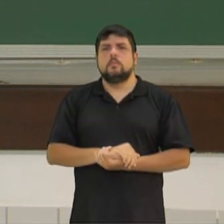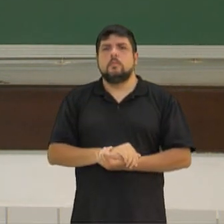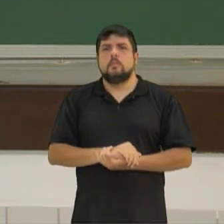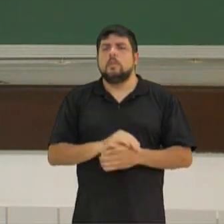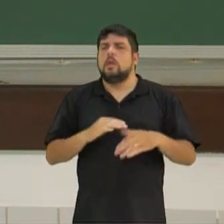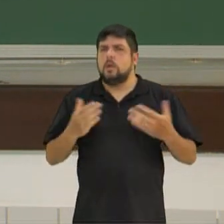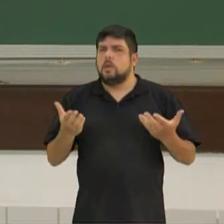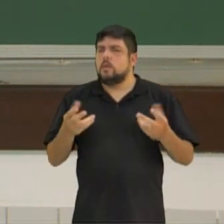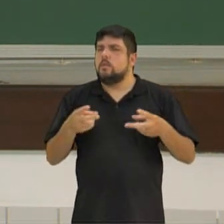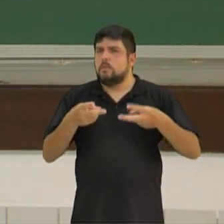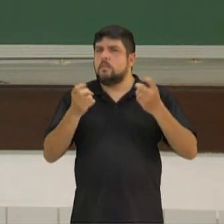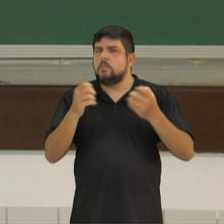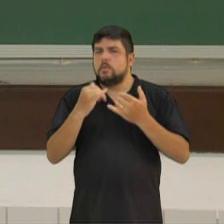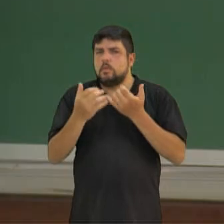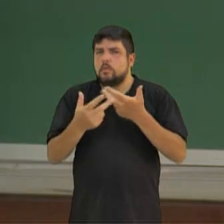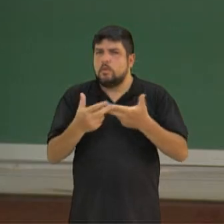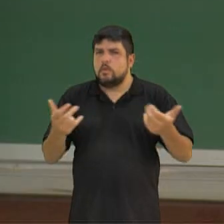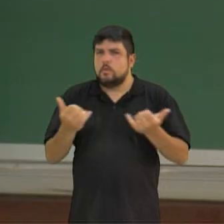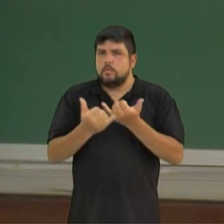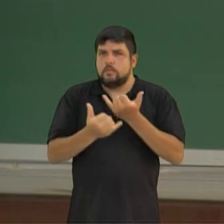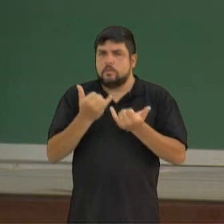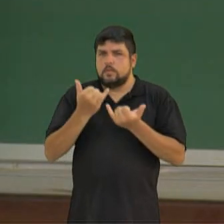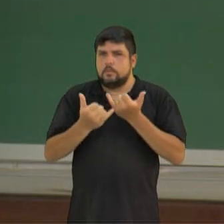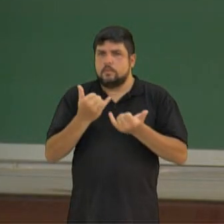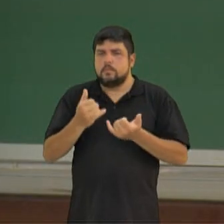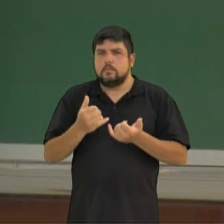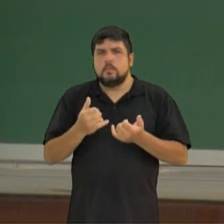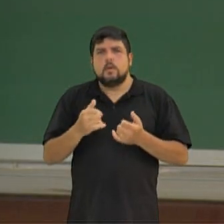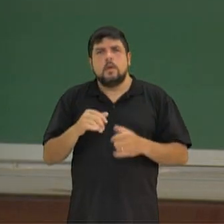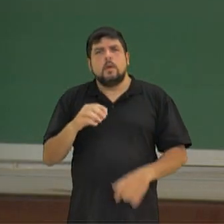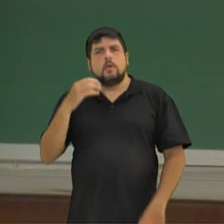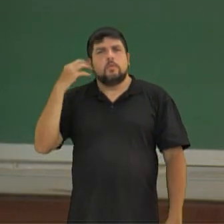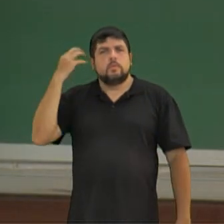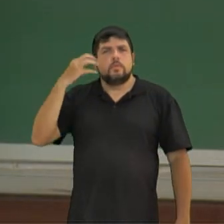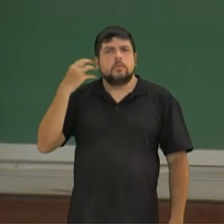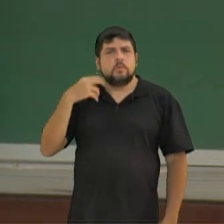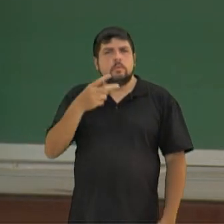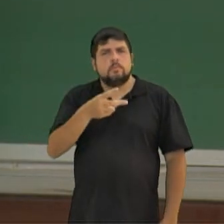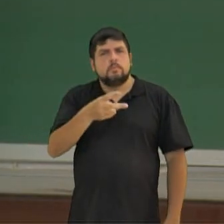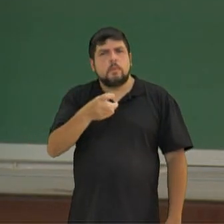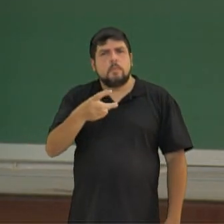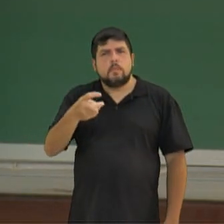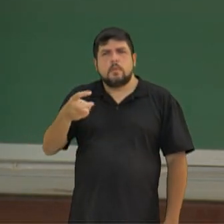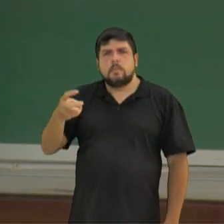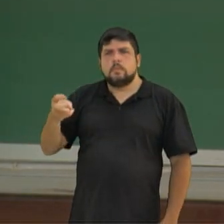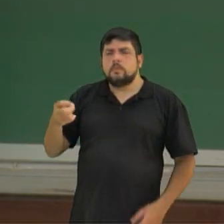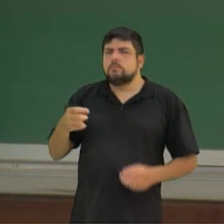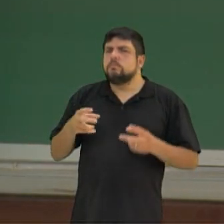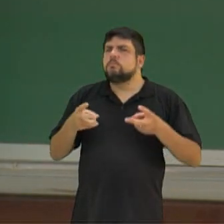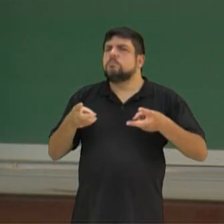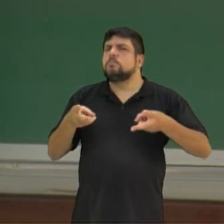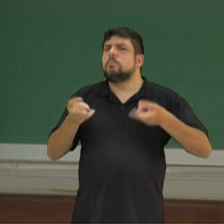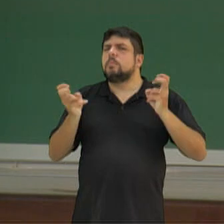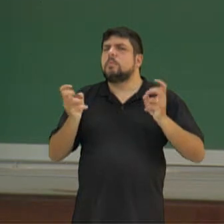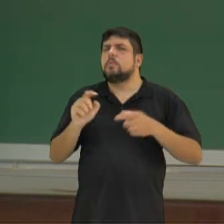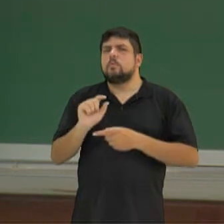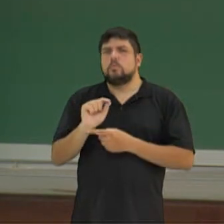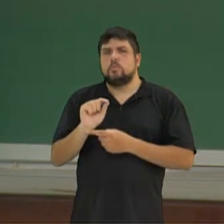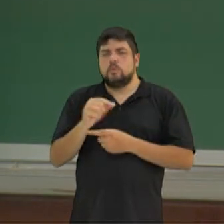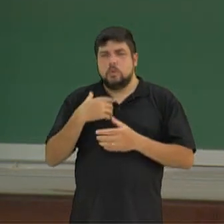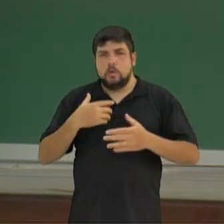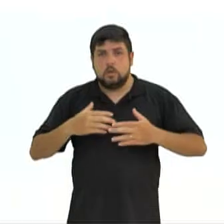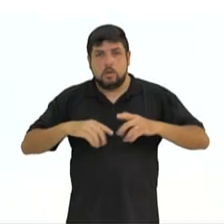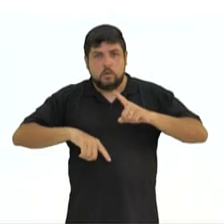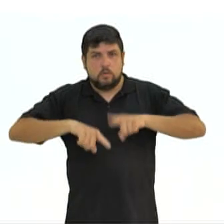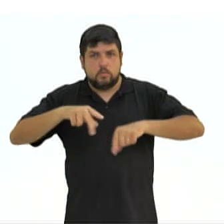observando fenômenos parecidos com esse, né, o Isaac Newton, ele percebeu então que um determinado